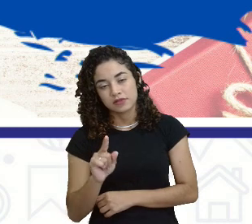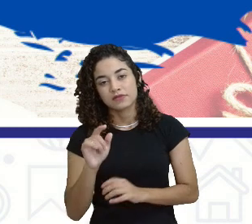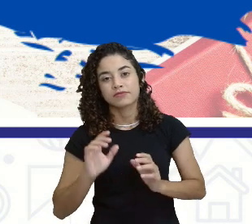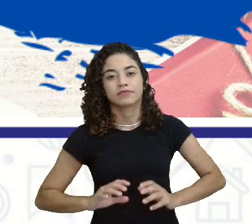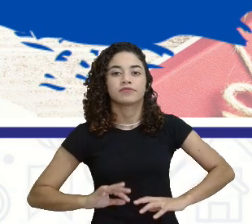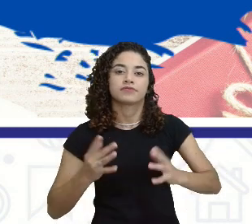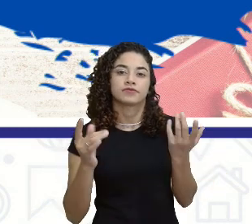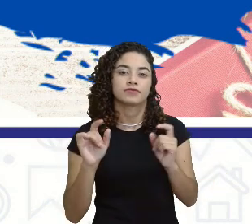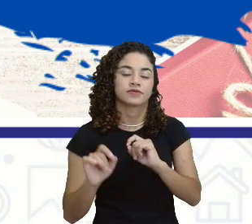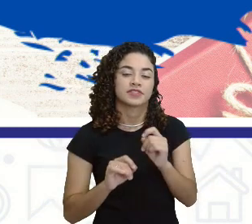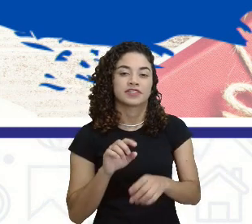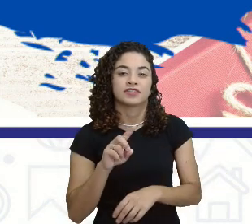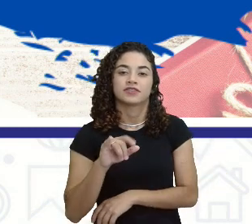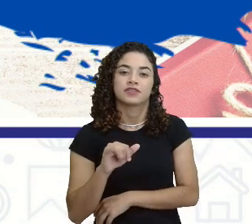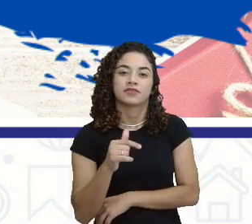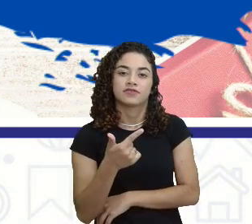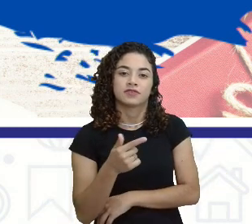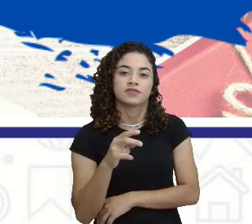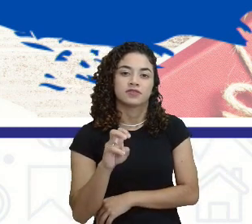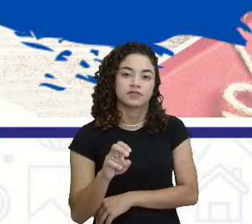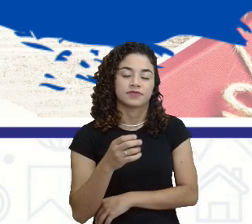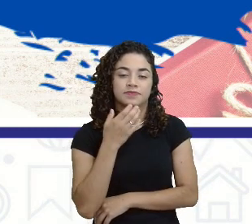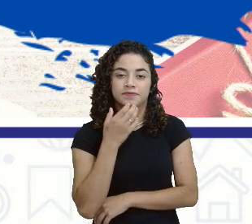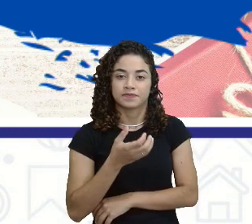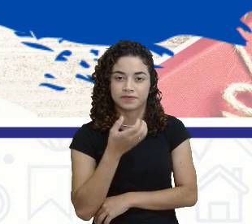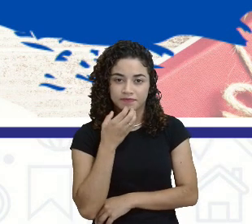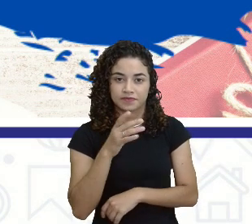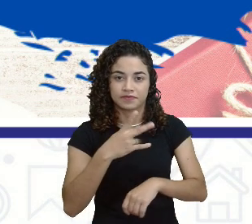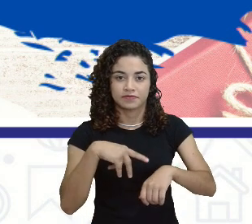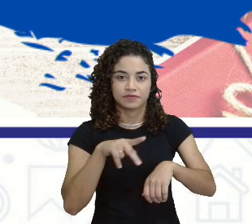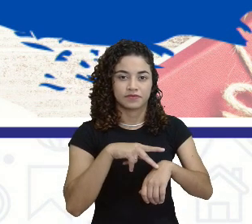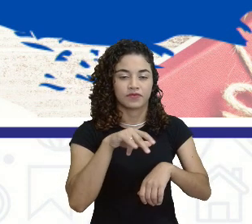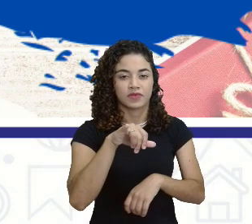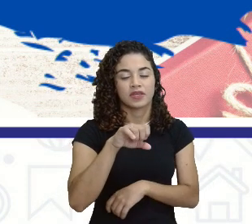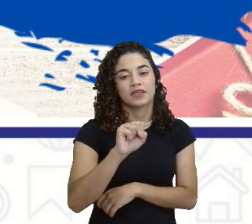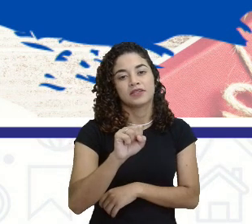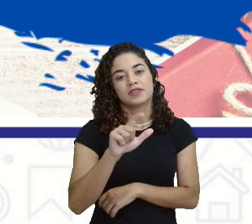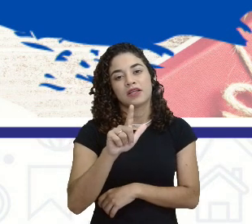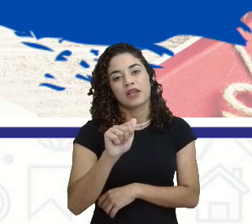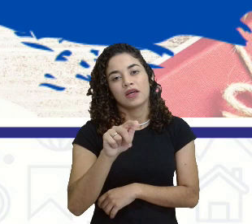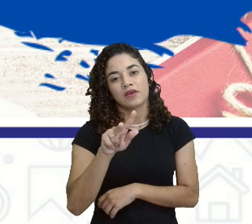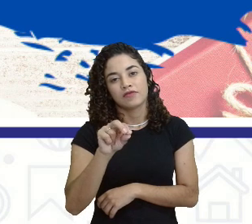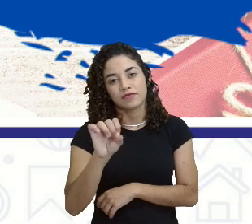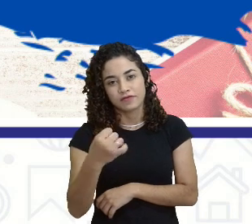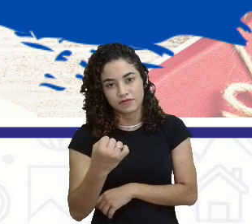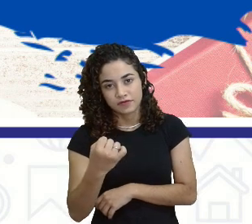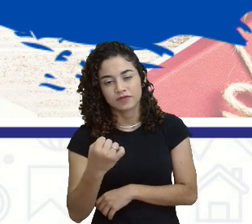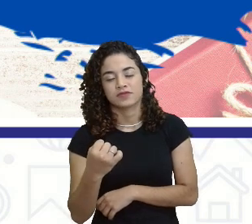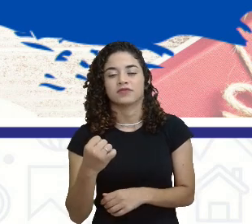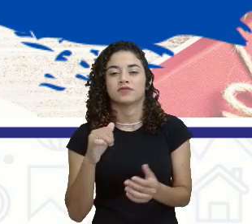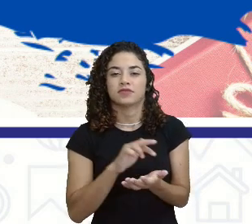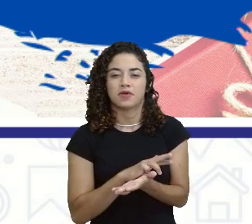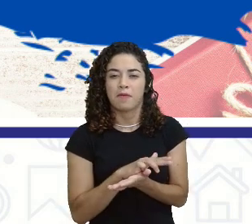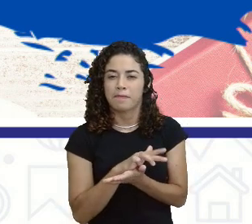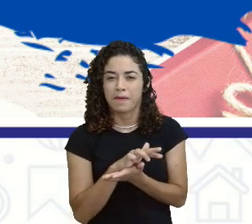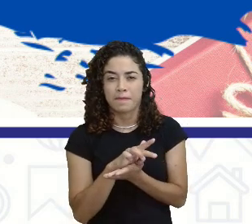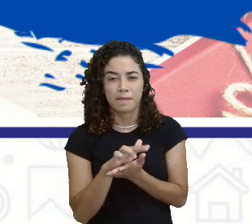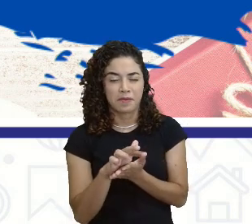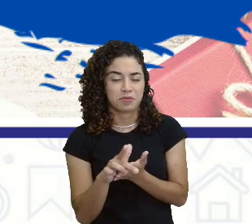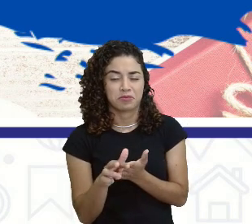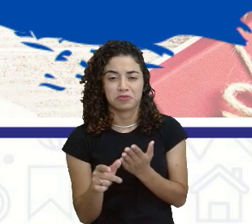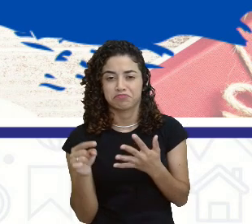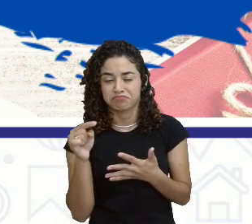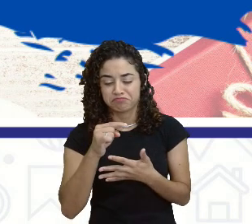em 25 de dezembro, né? Nos países eslavos, né? Ali, ó, Eslováquia, Sérvia,